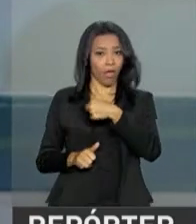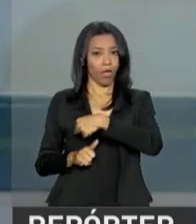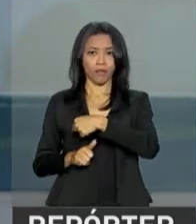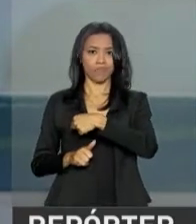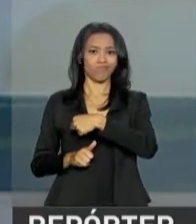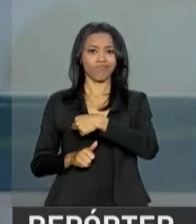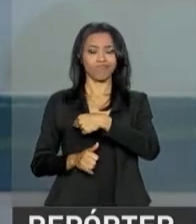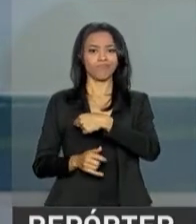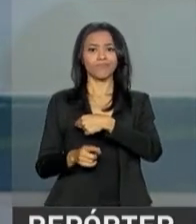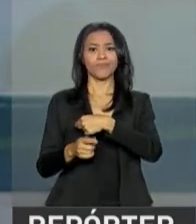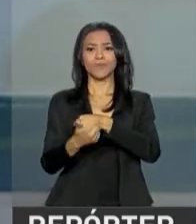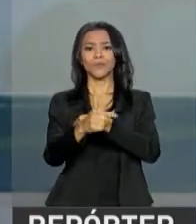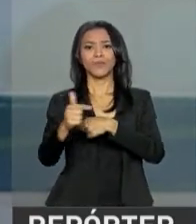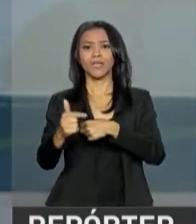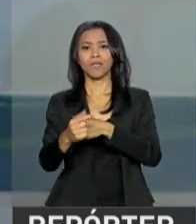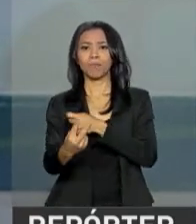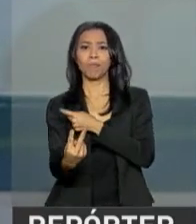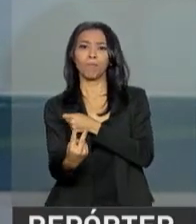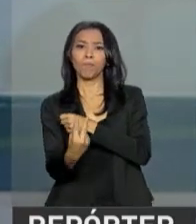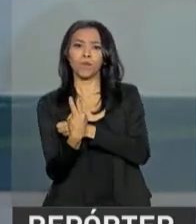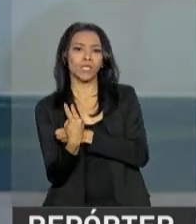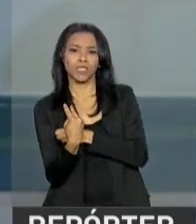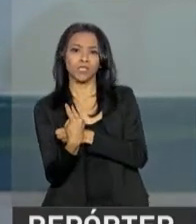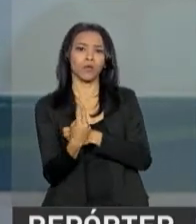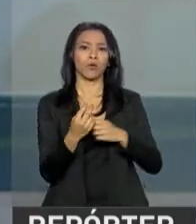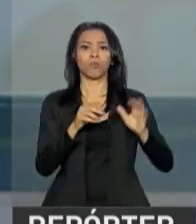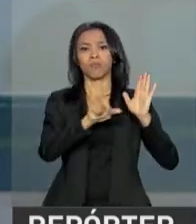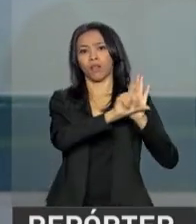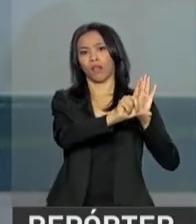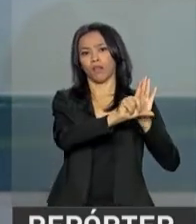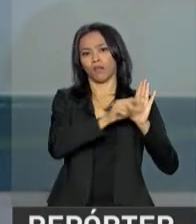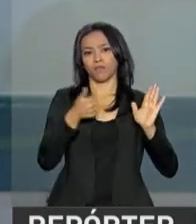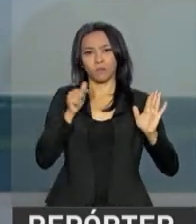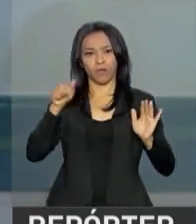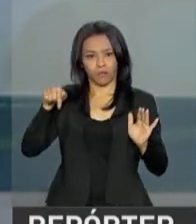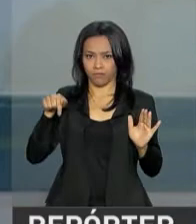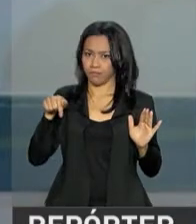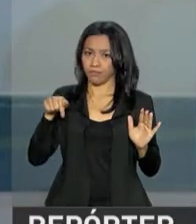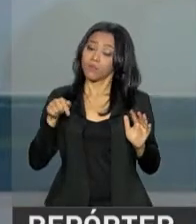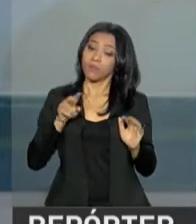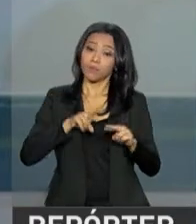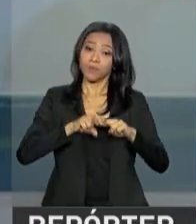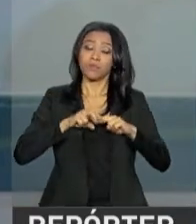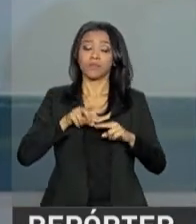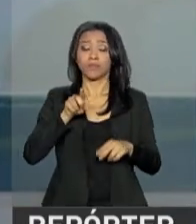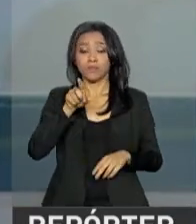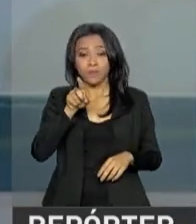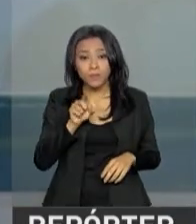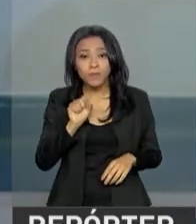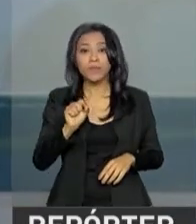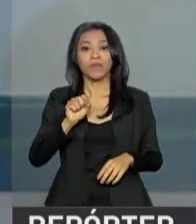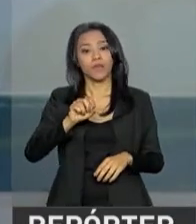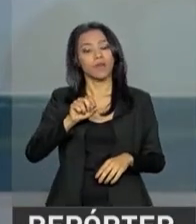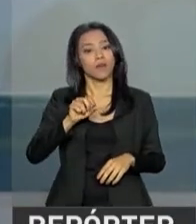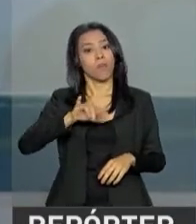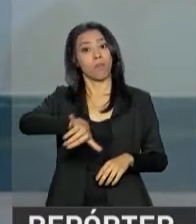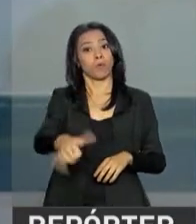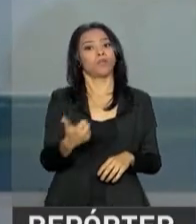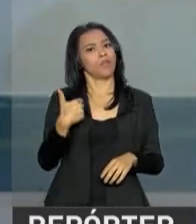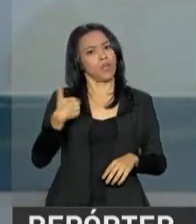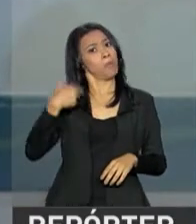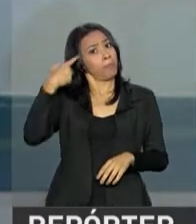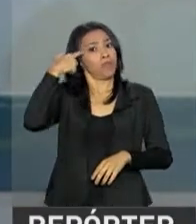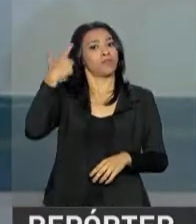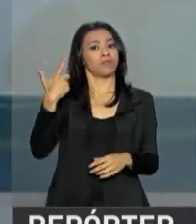protegida pelo texto convencional aí a oportunidade penso eu